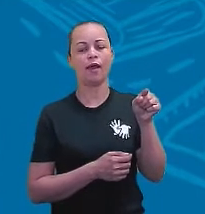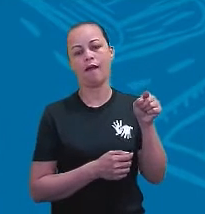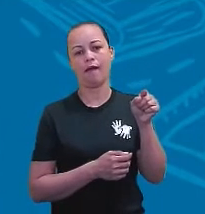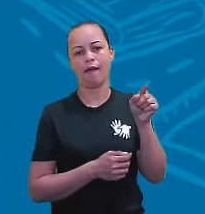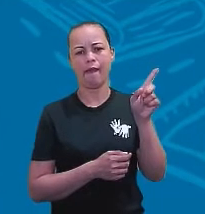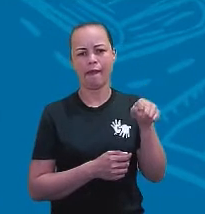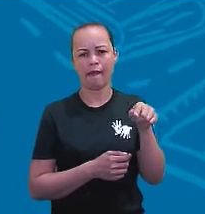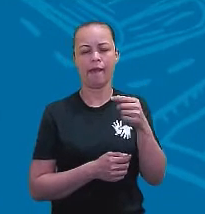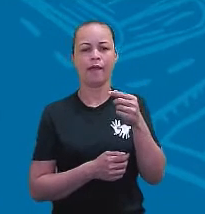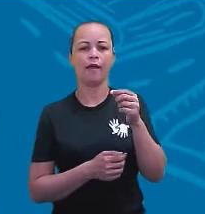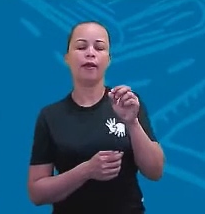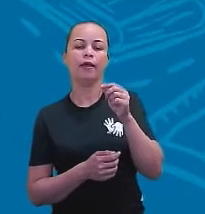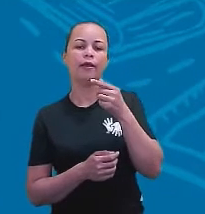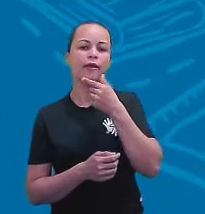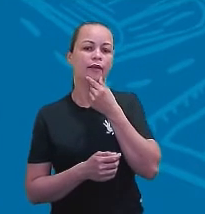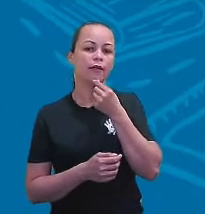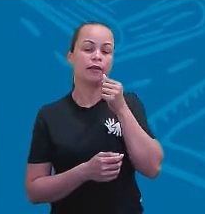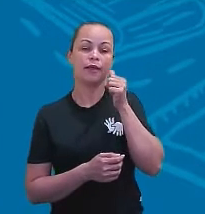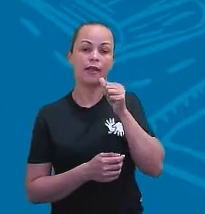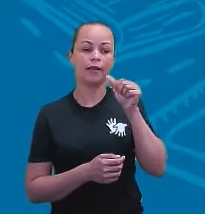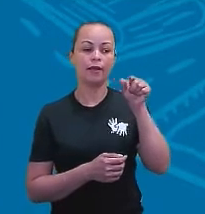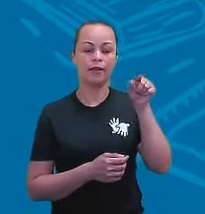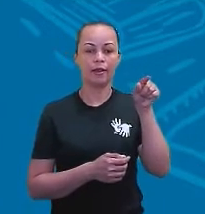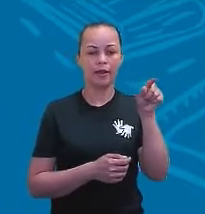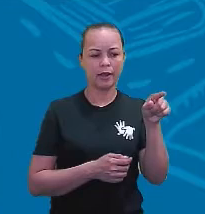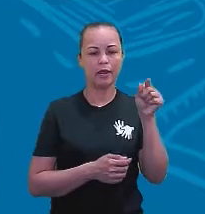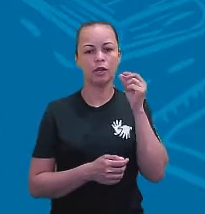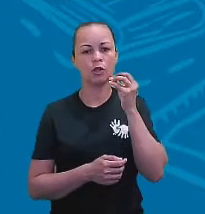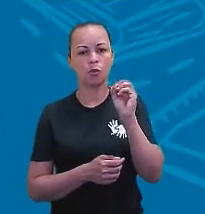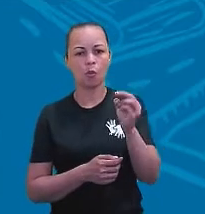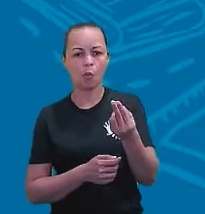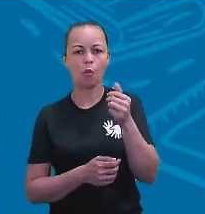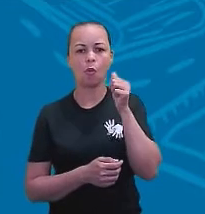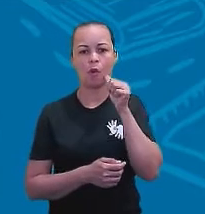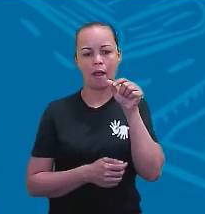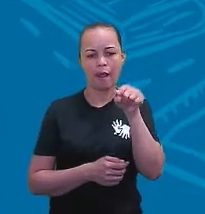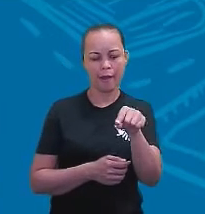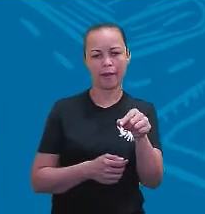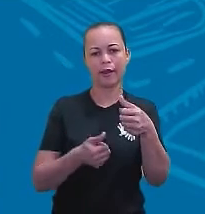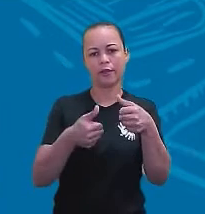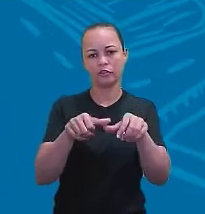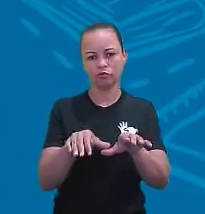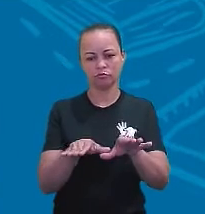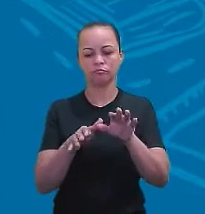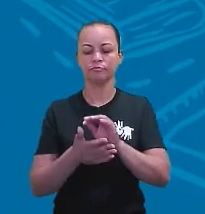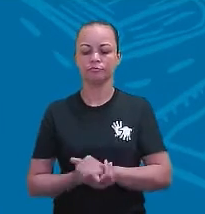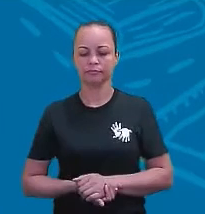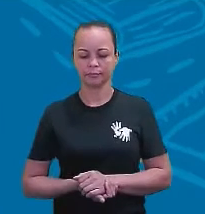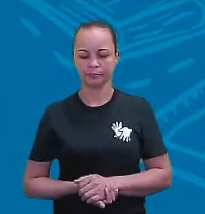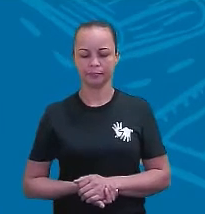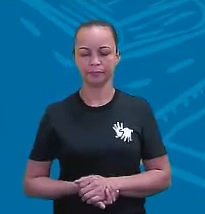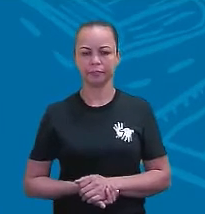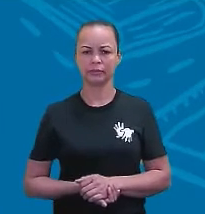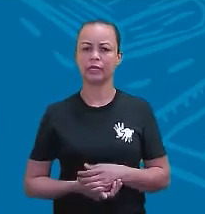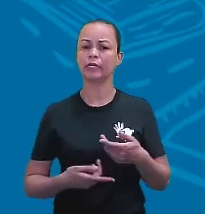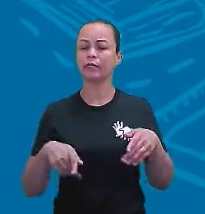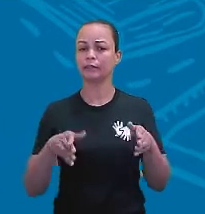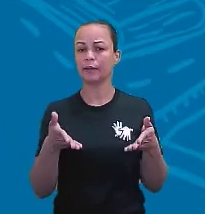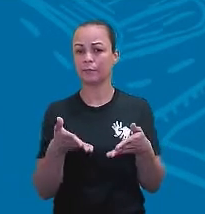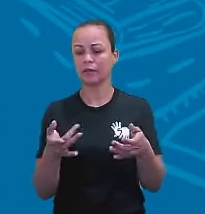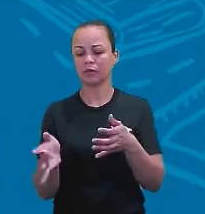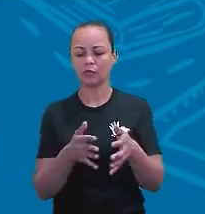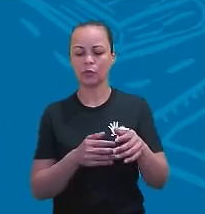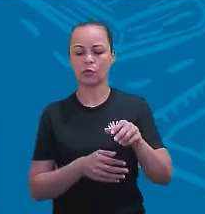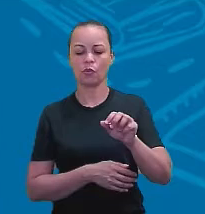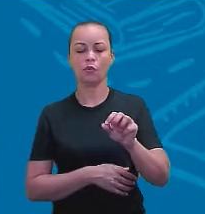vai anotando aí as traduções para vocês já saberem como empregar. E aí sobrou a forma de are.